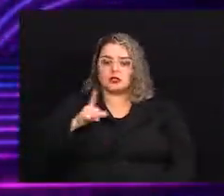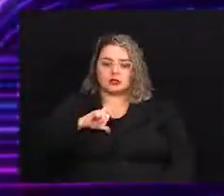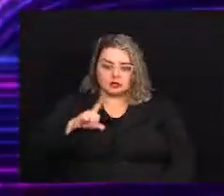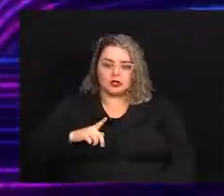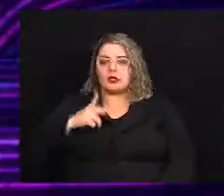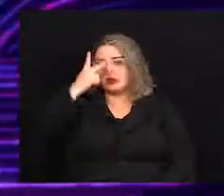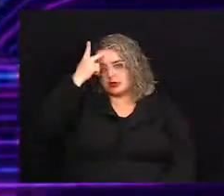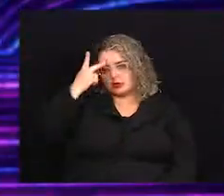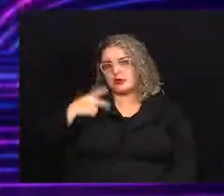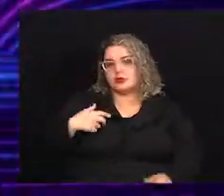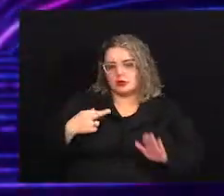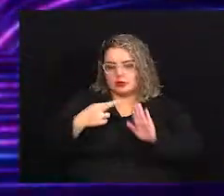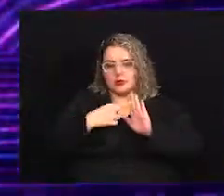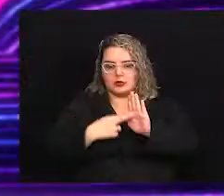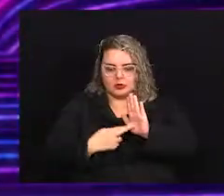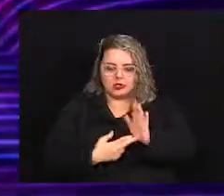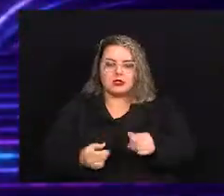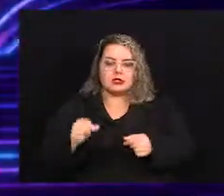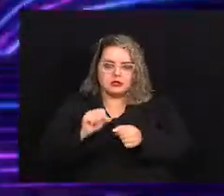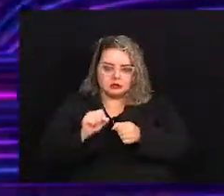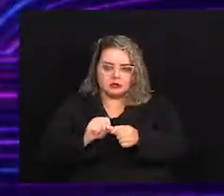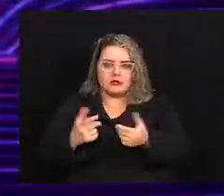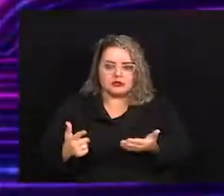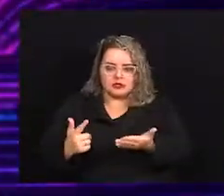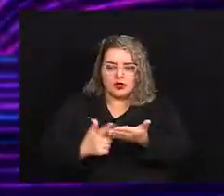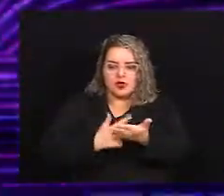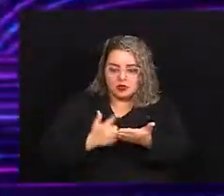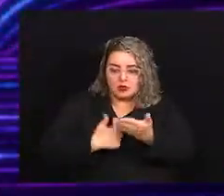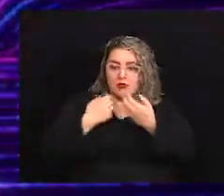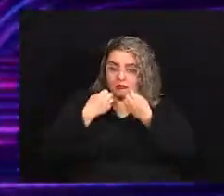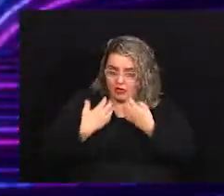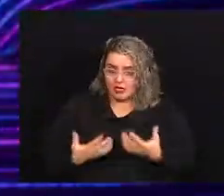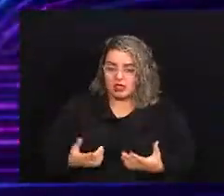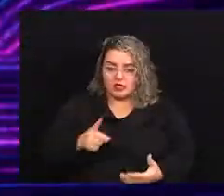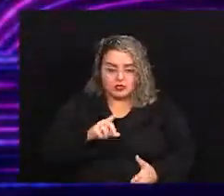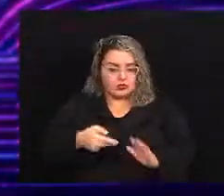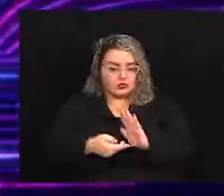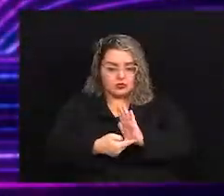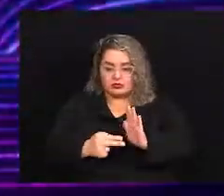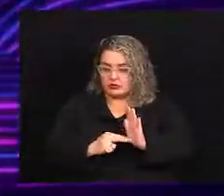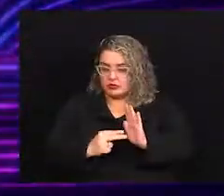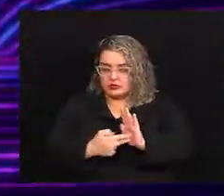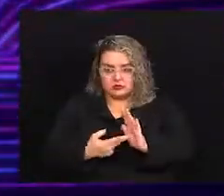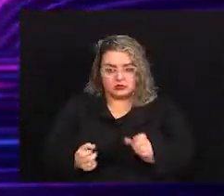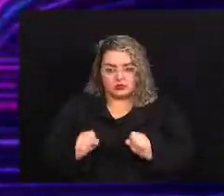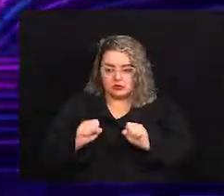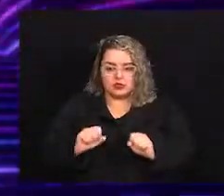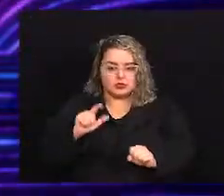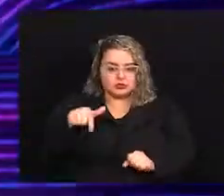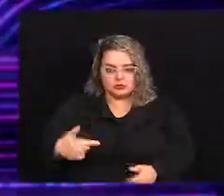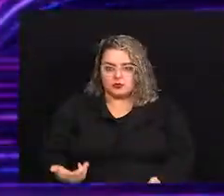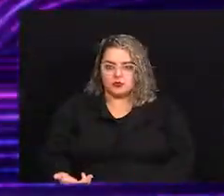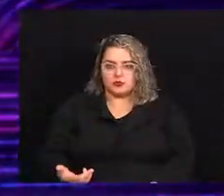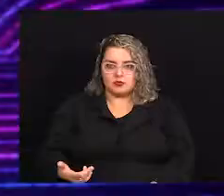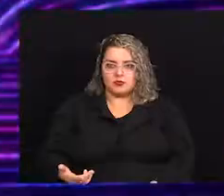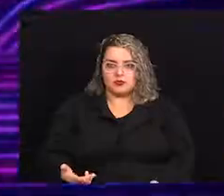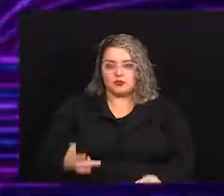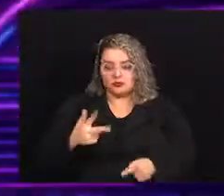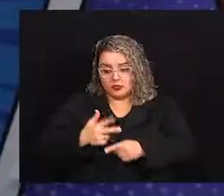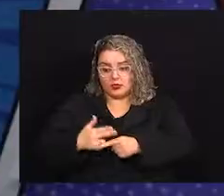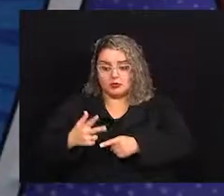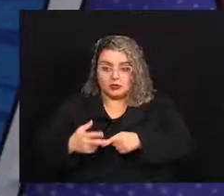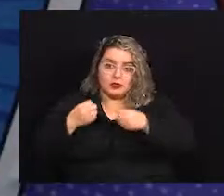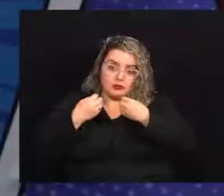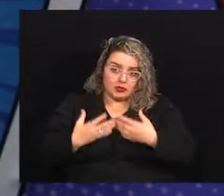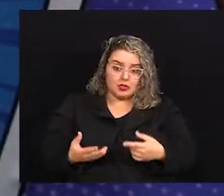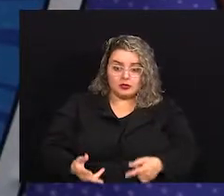tem as suas próprias regras. E fazer um livro bem feito não significa que ele não possa ser, depois, uma série bem feita ou um